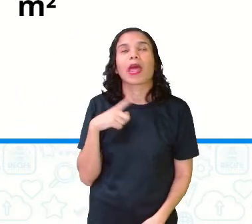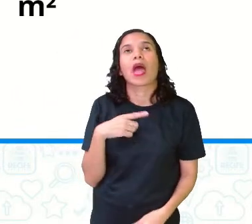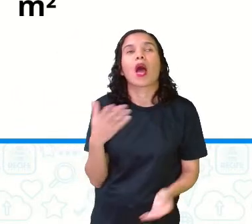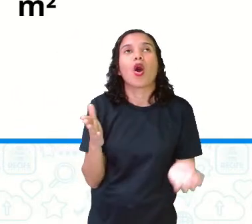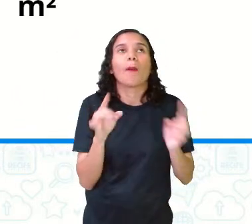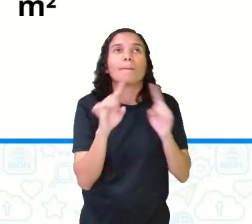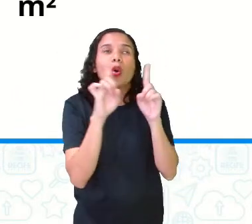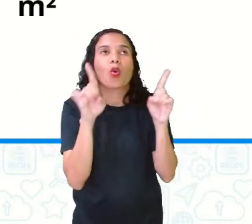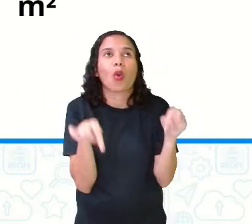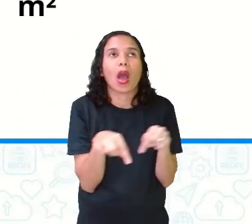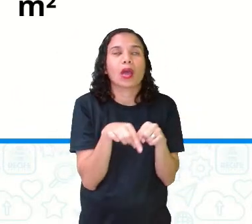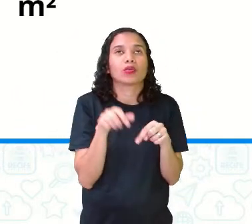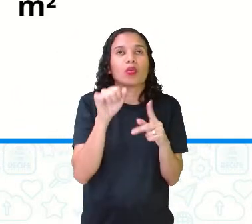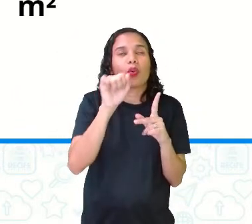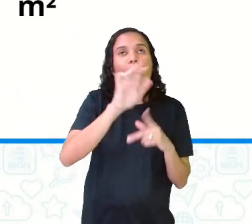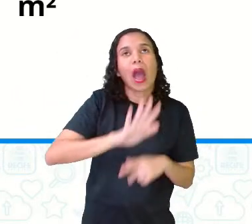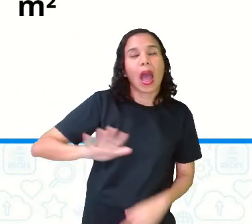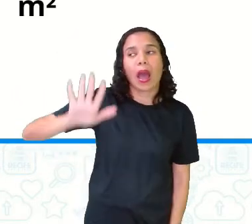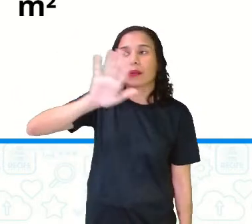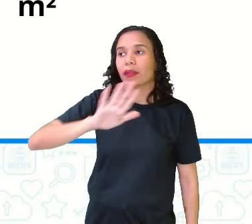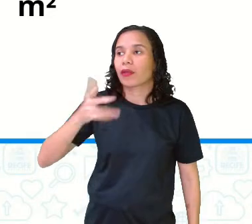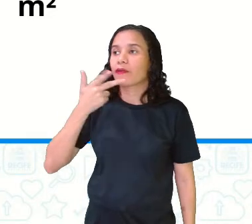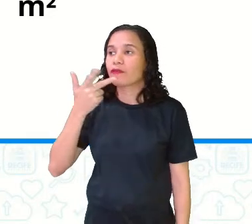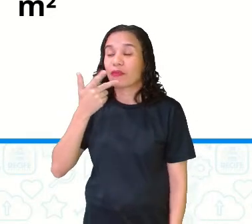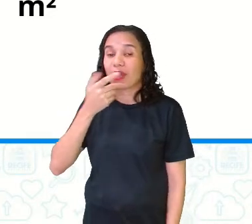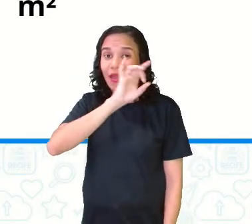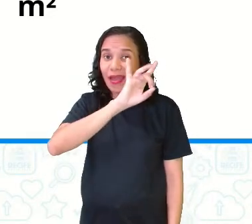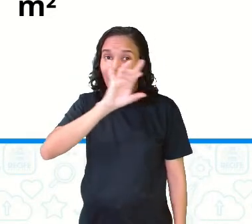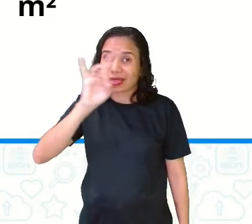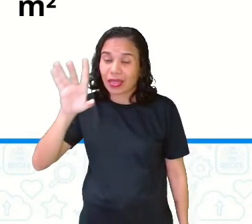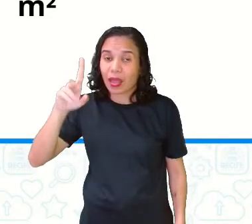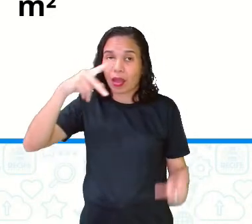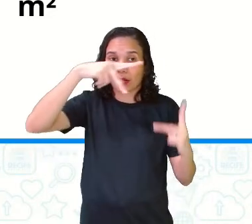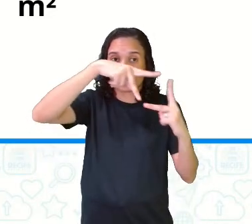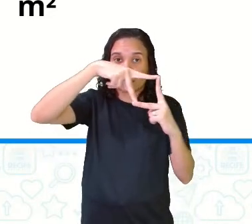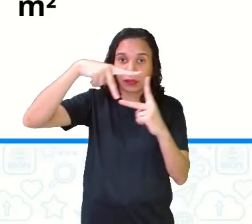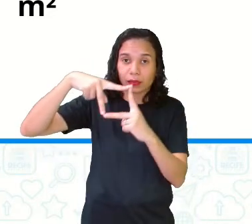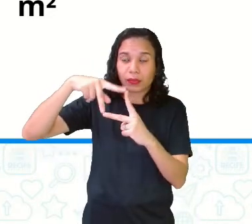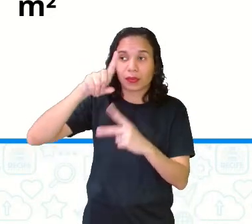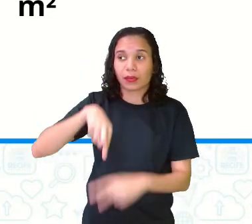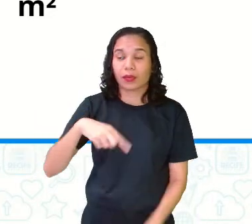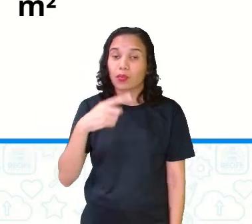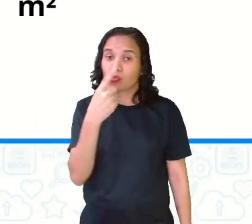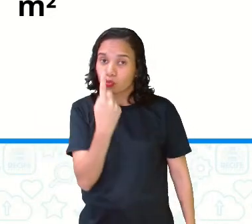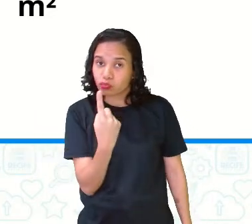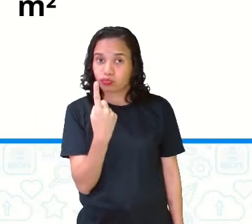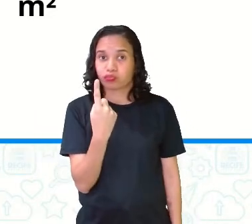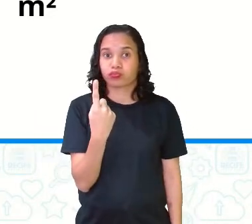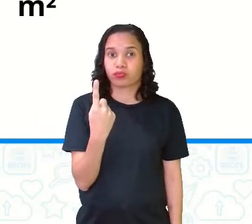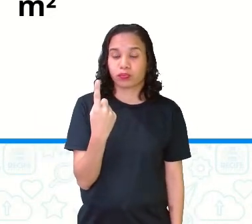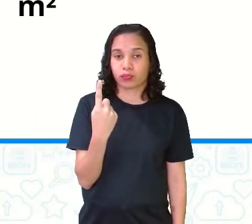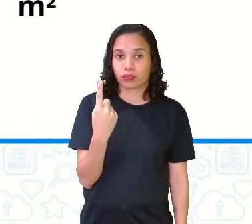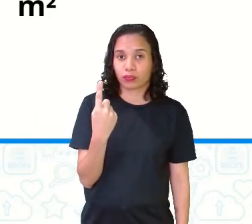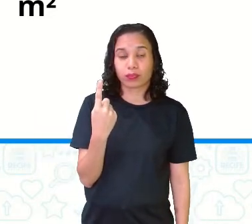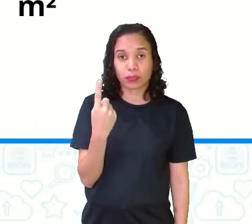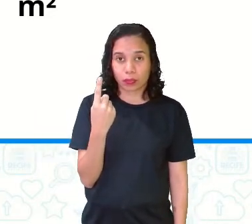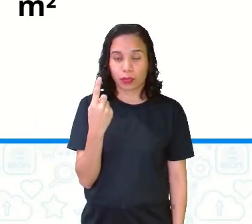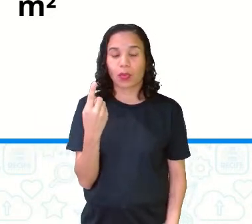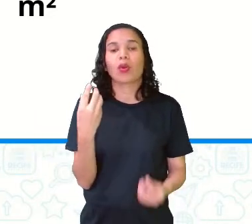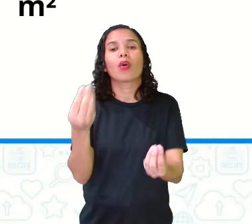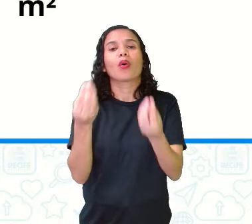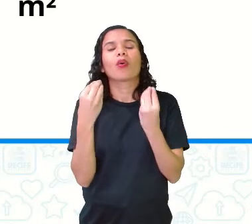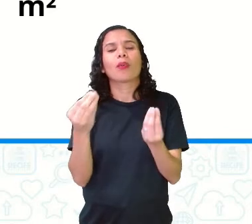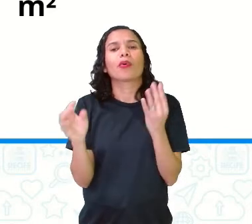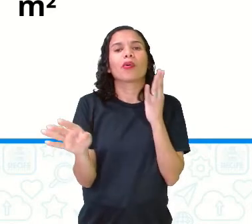área. Eu estou dizendo que cada partezinha do quadrado mede 1 metro quadrado. Como é que eu